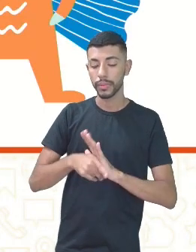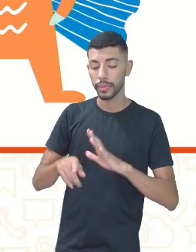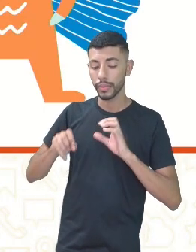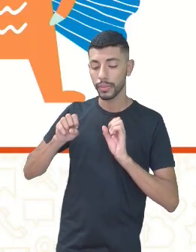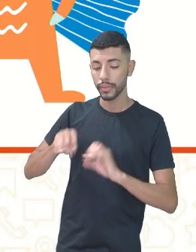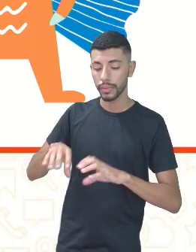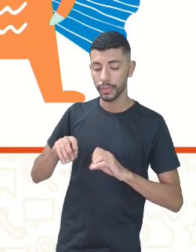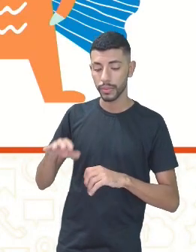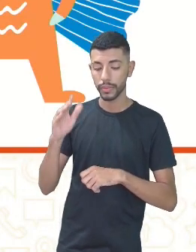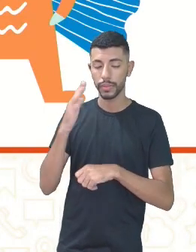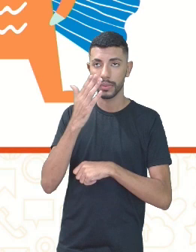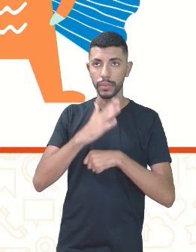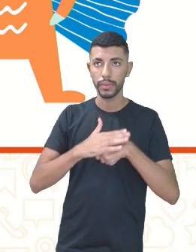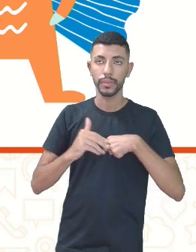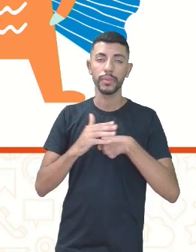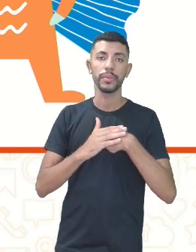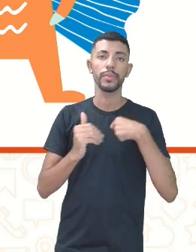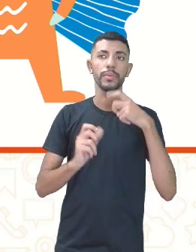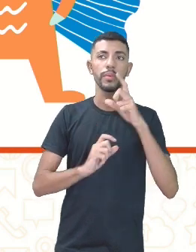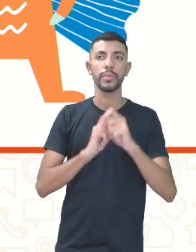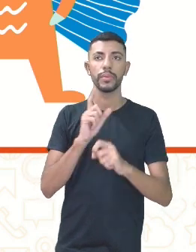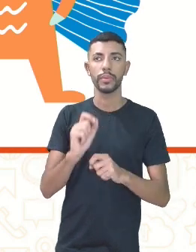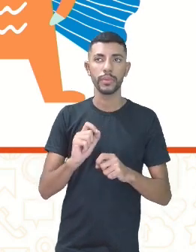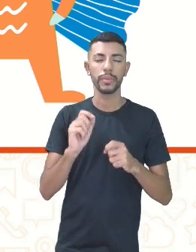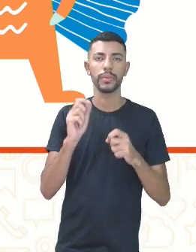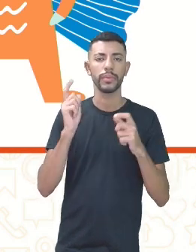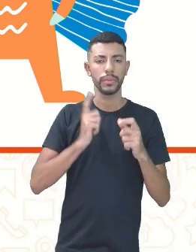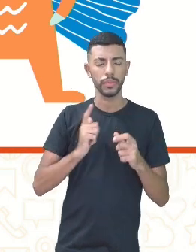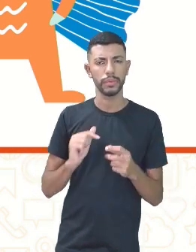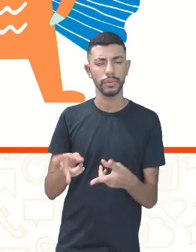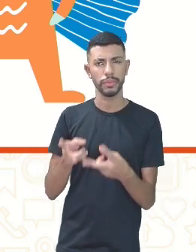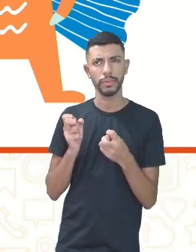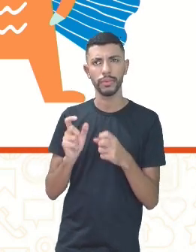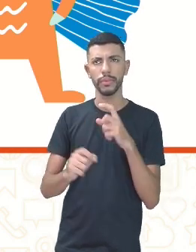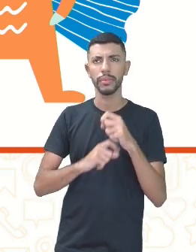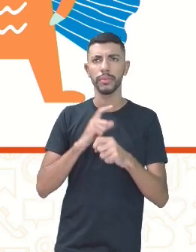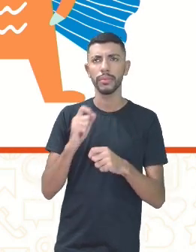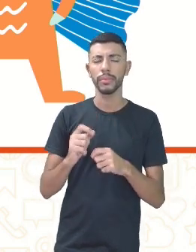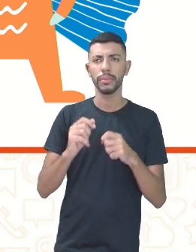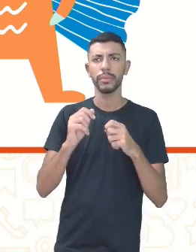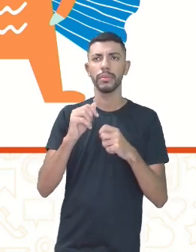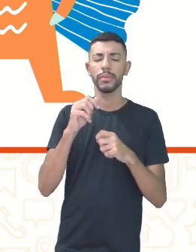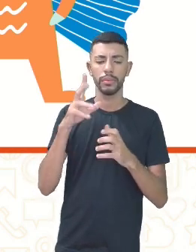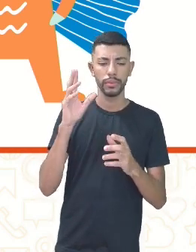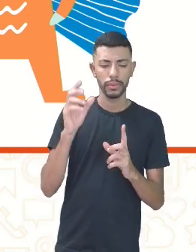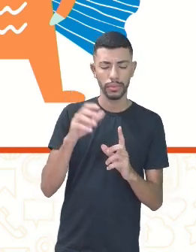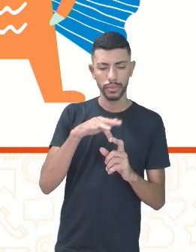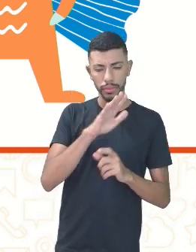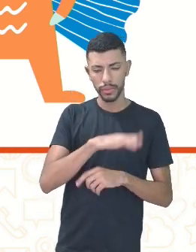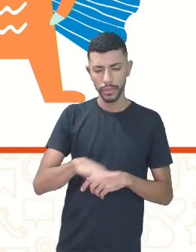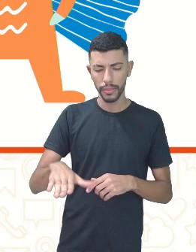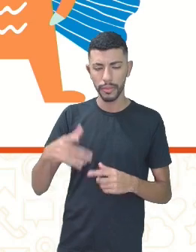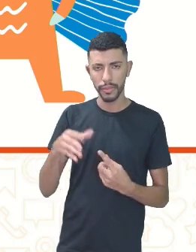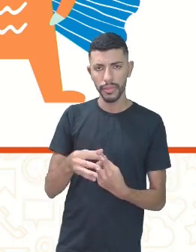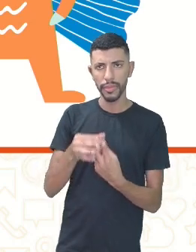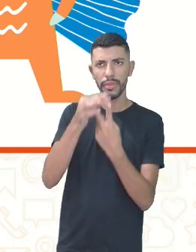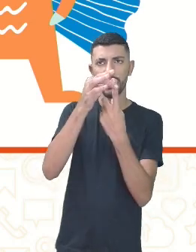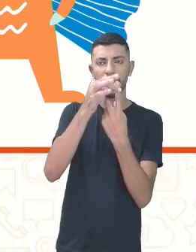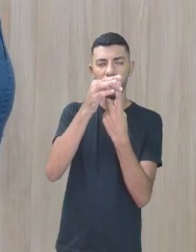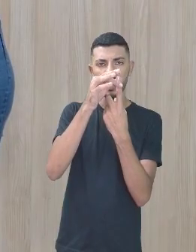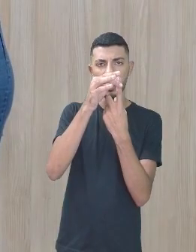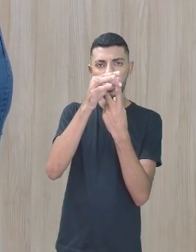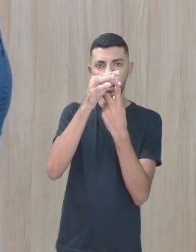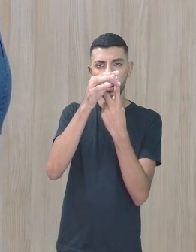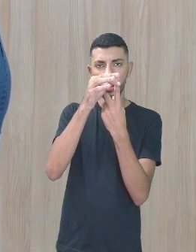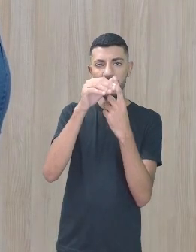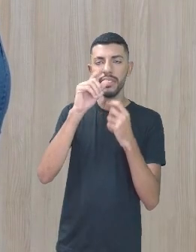onde o respeito, o afeto, o acolhimento, o carinho é percebido, as crianças elas ficam no centro do processo. Elas são percebidas